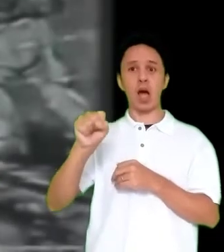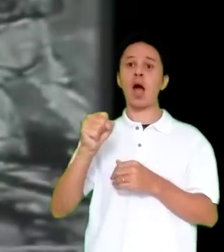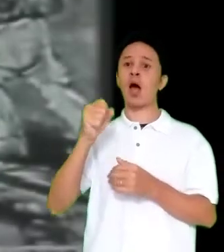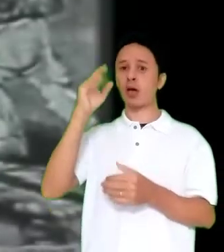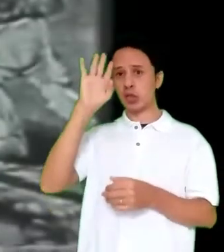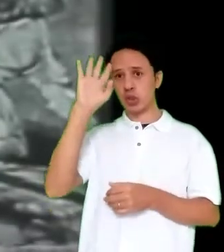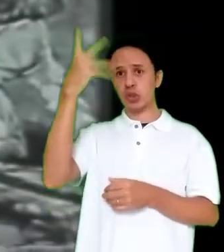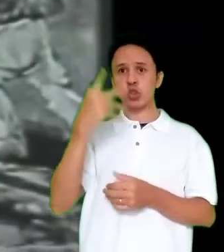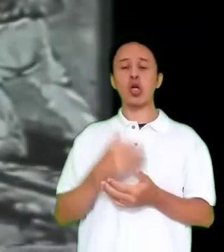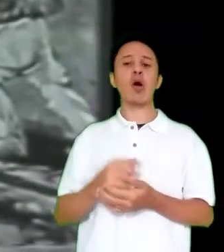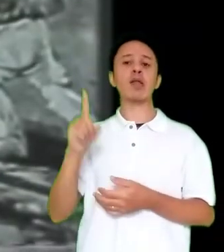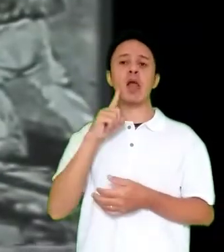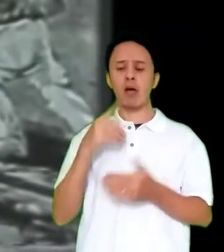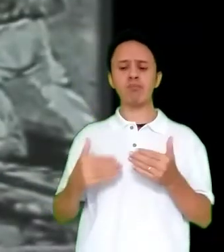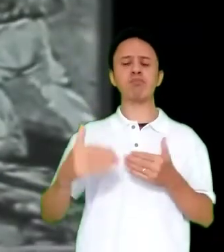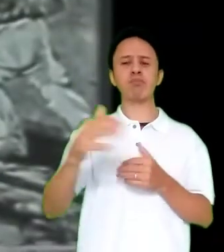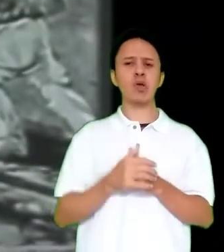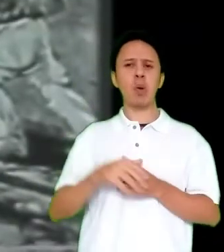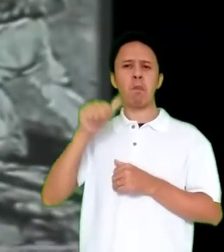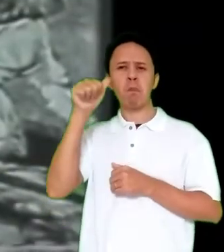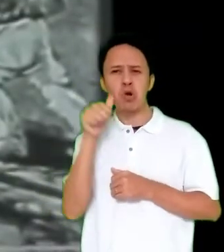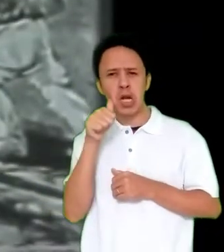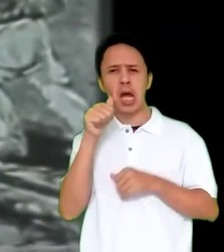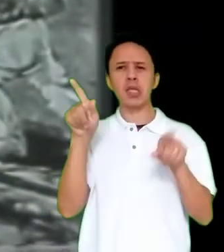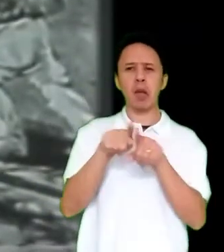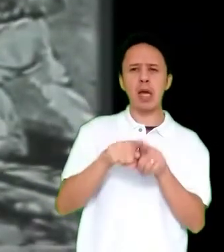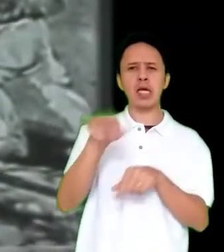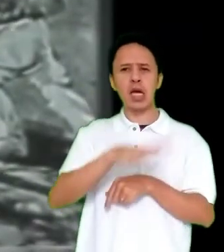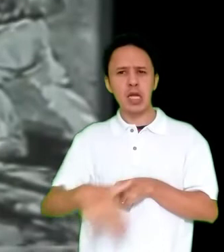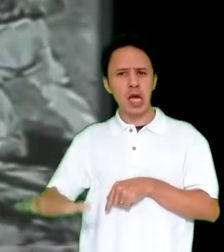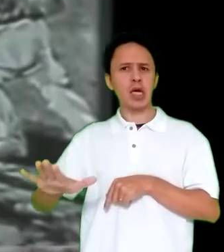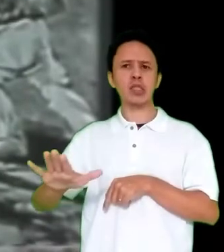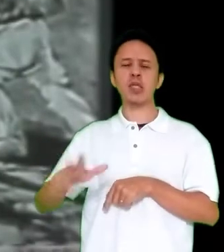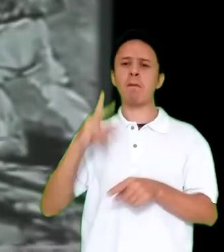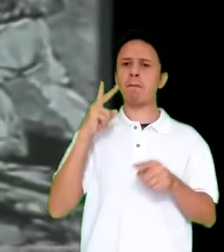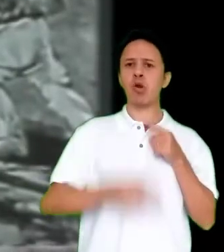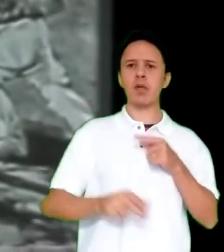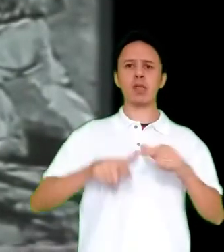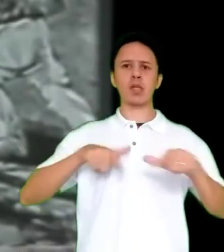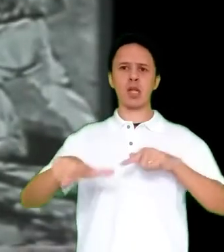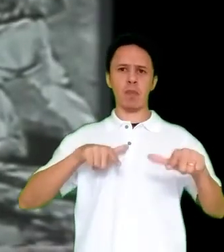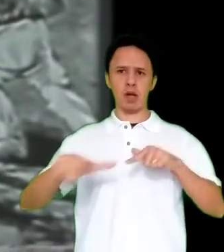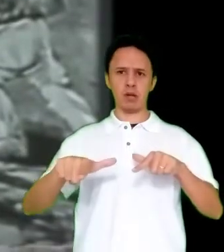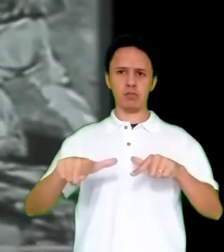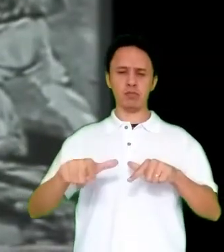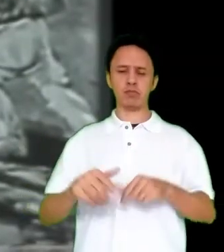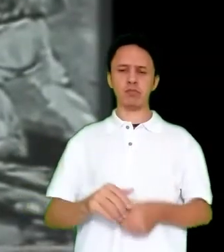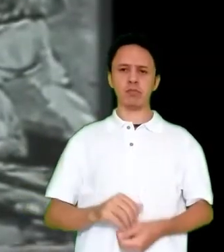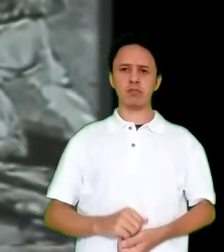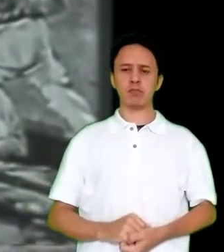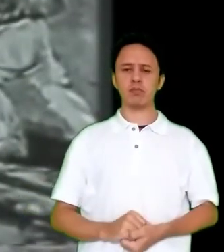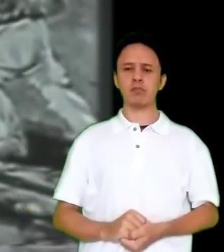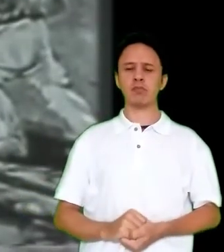Determinou que, a partir daquela data, o trabalho de mulheres e crianças menores de 10 anos nas minas de carvão estava